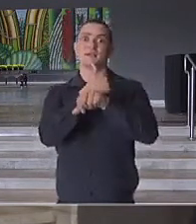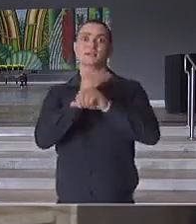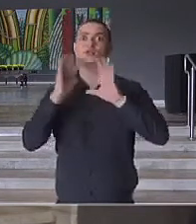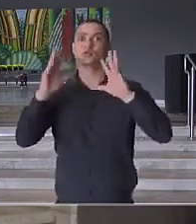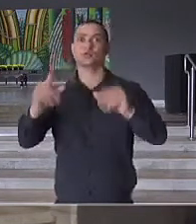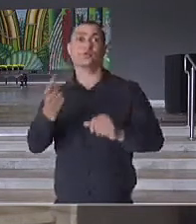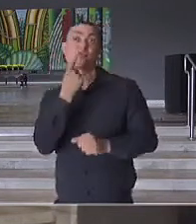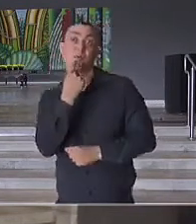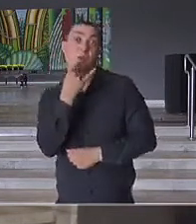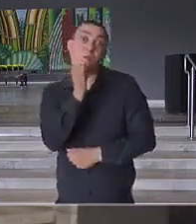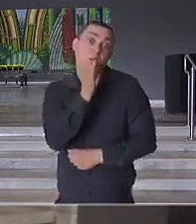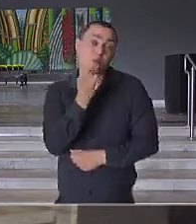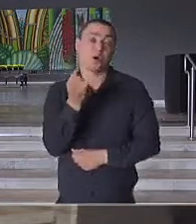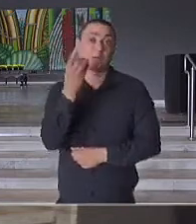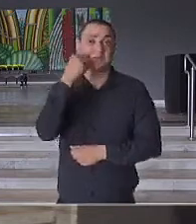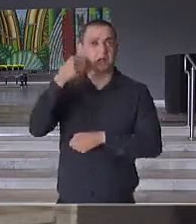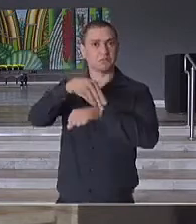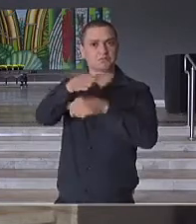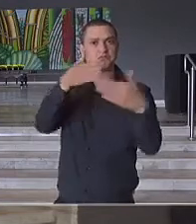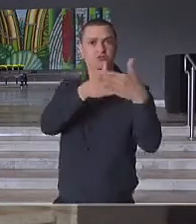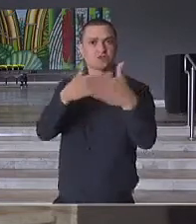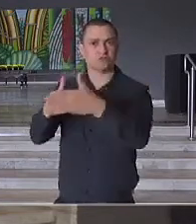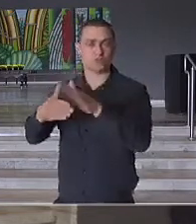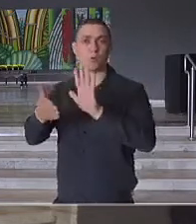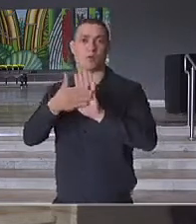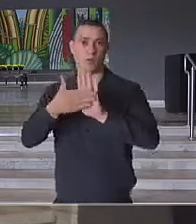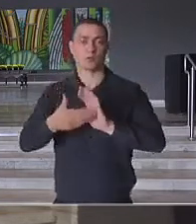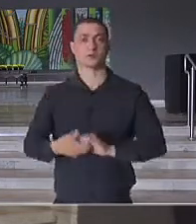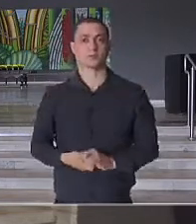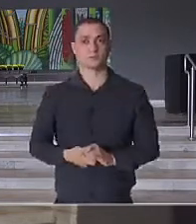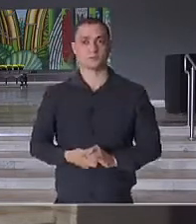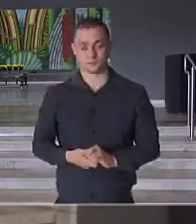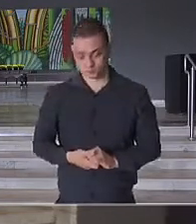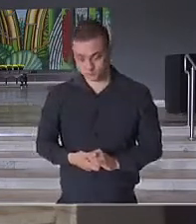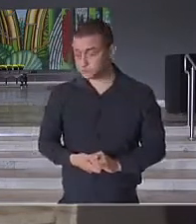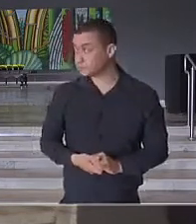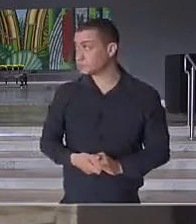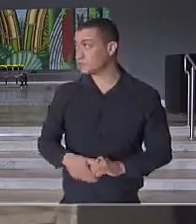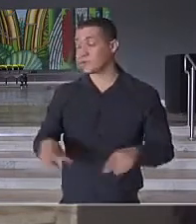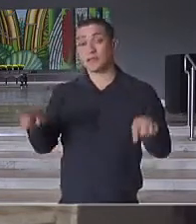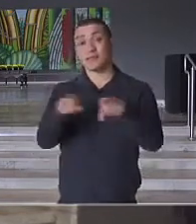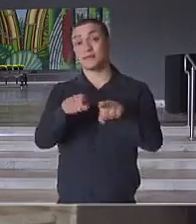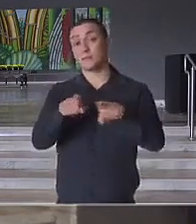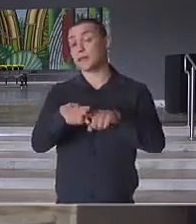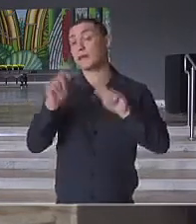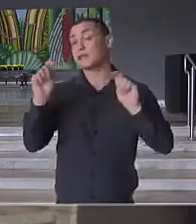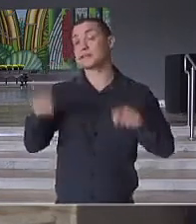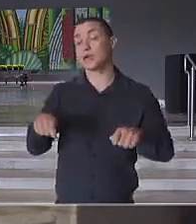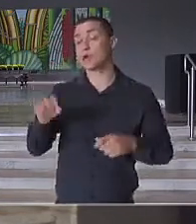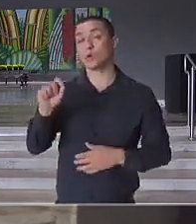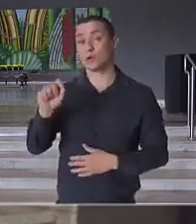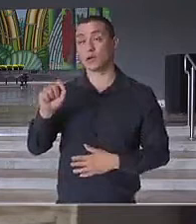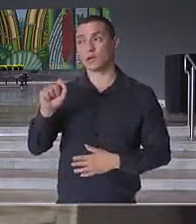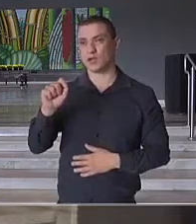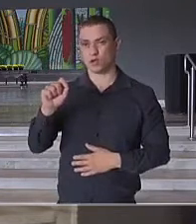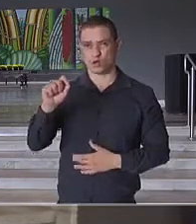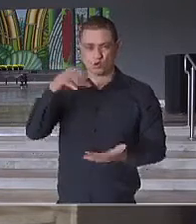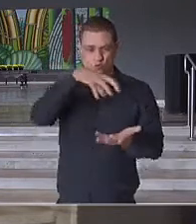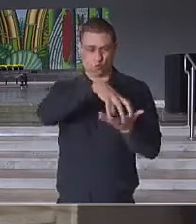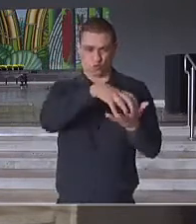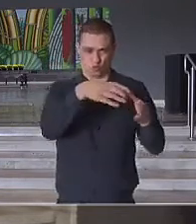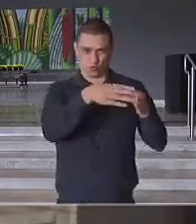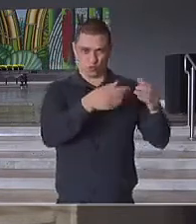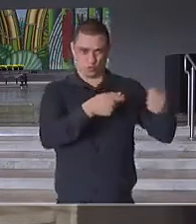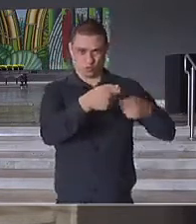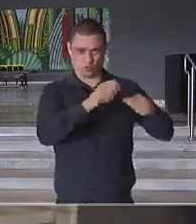antecipadas, né, nas medidas que são propostas. Além do mais, é possível também que o centro de